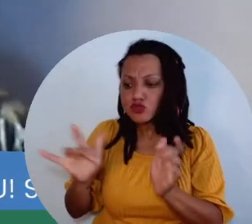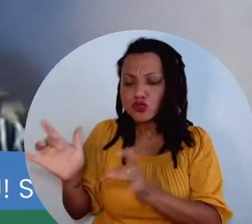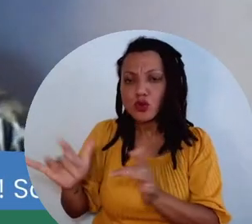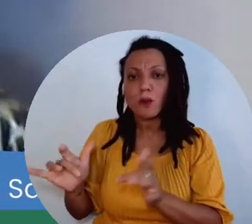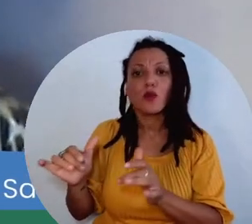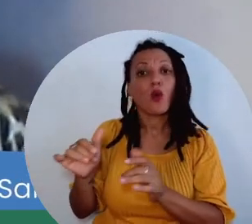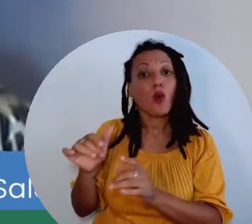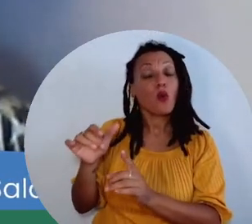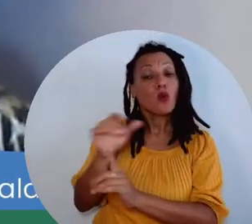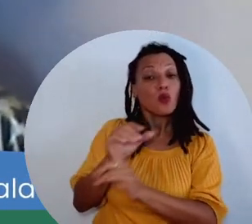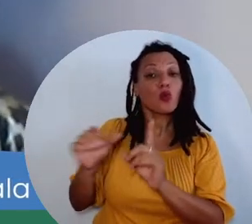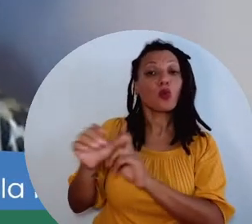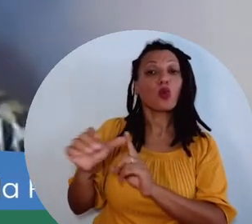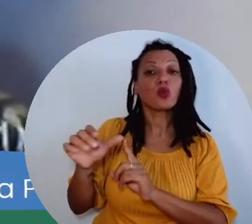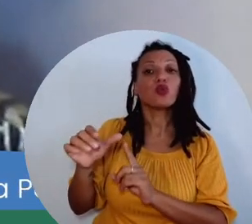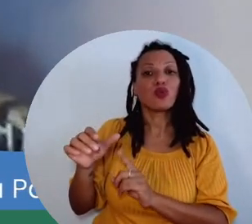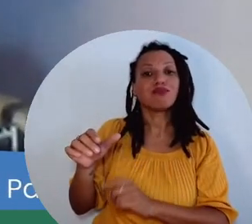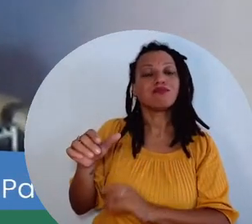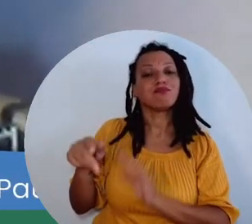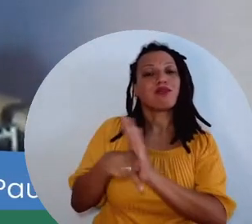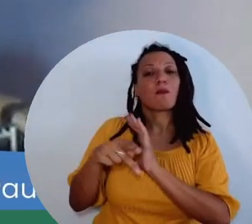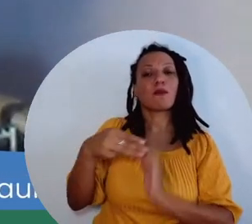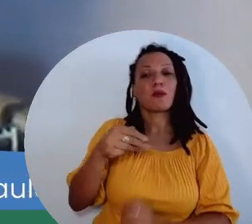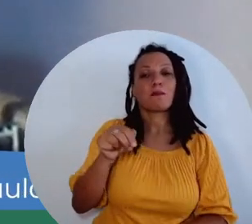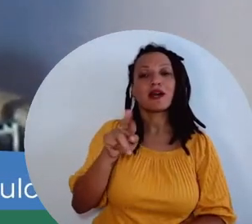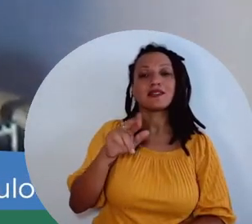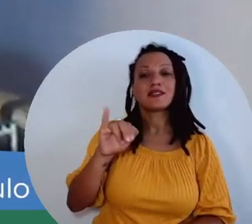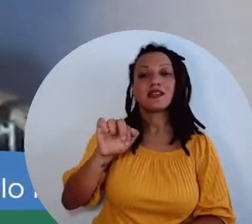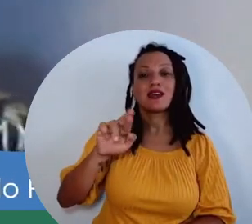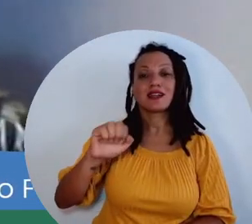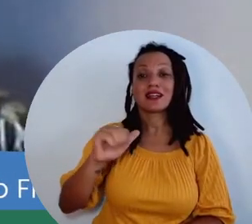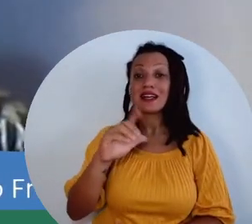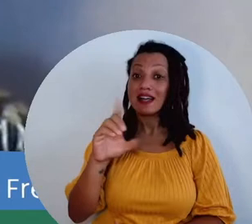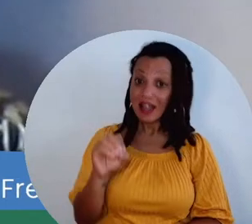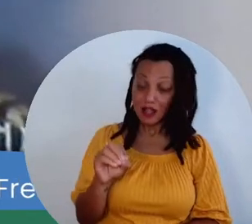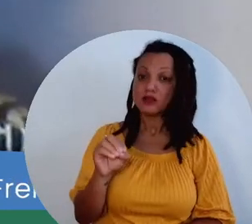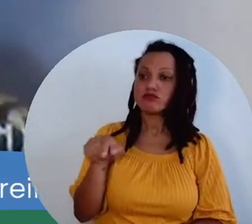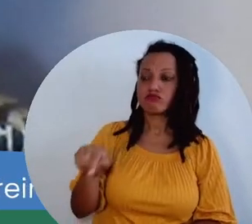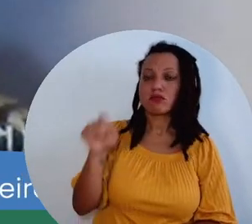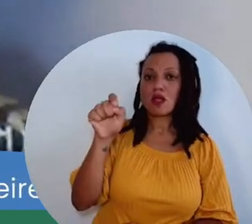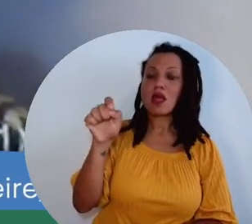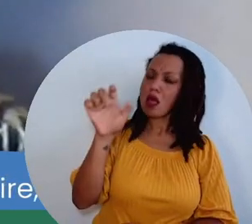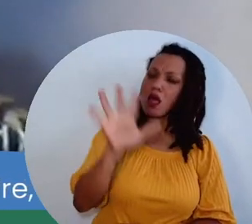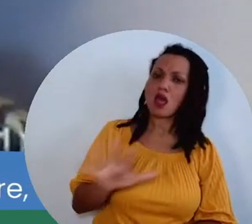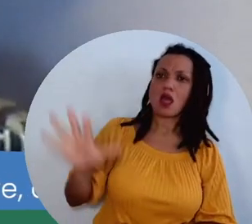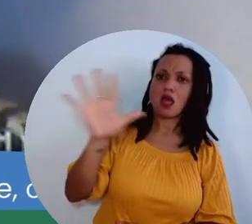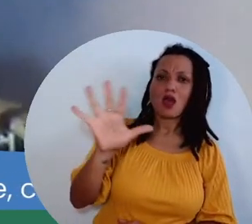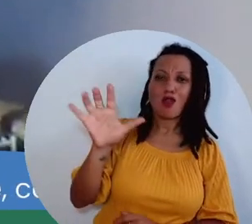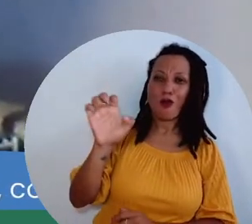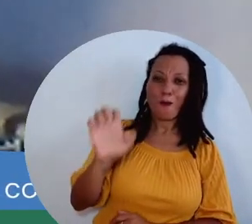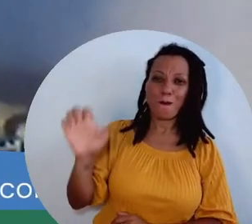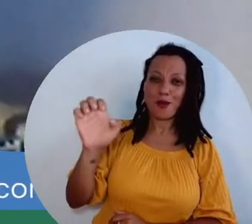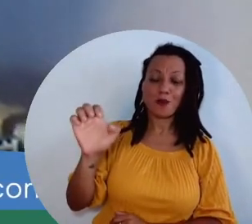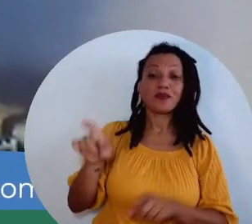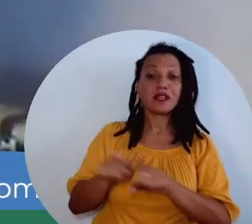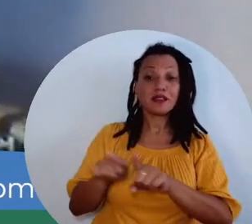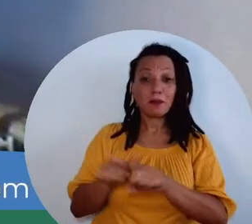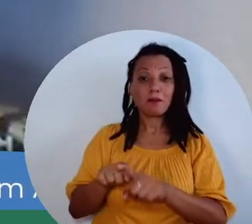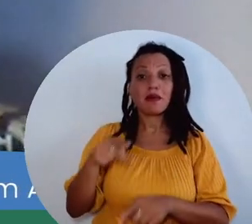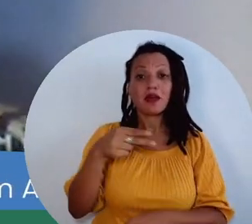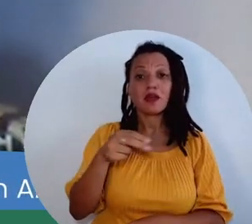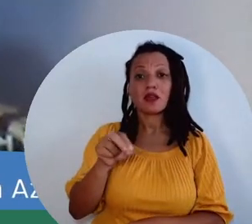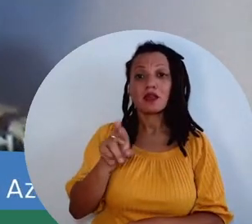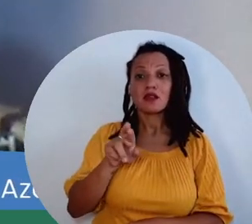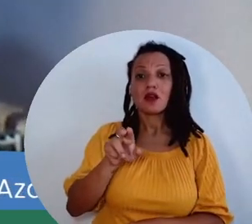também em outros territórios, dentre eles o território europeu, né? E a gente pode ir para as mitologias nórdicas, em que a gente tem